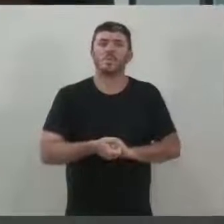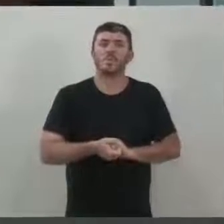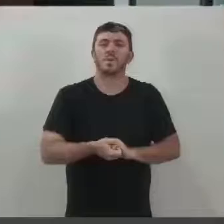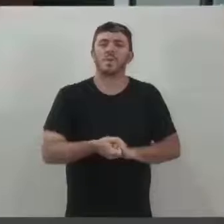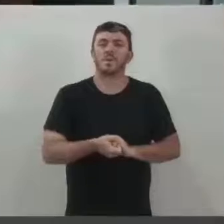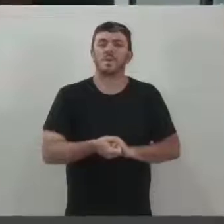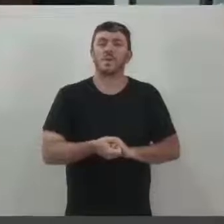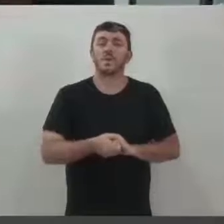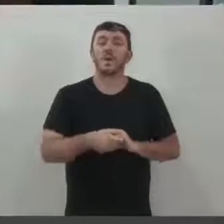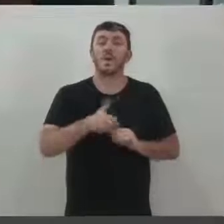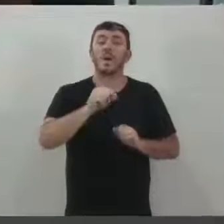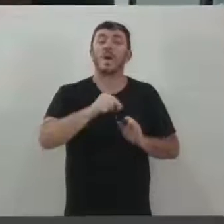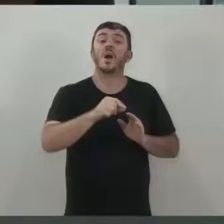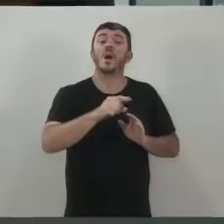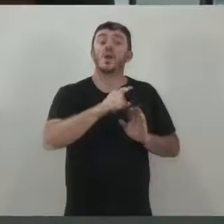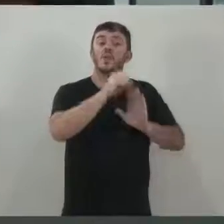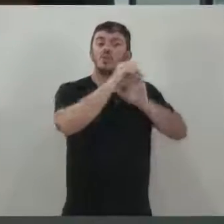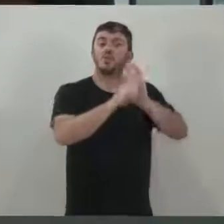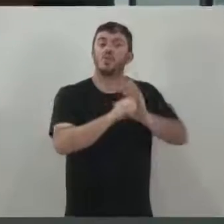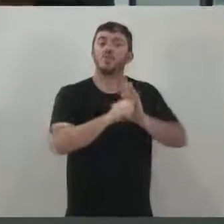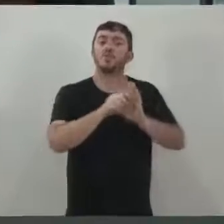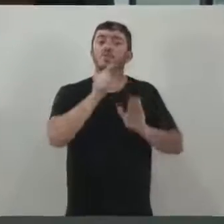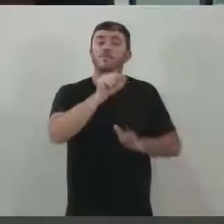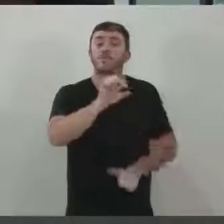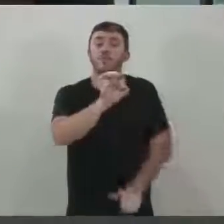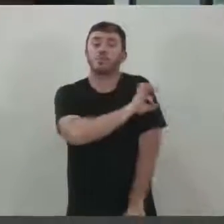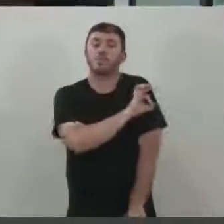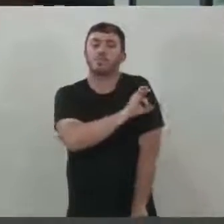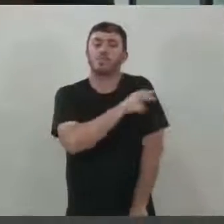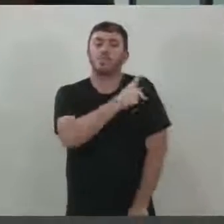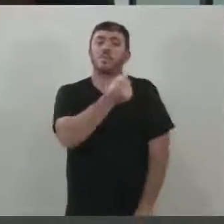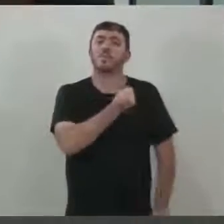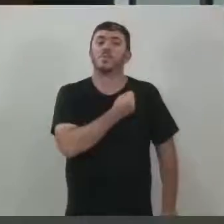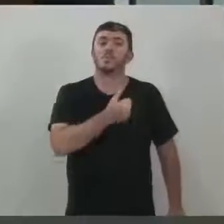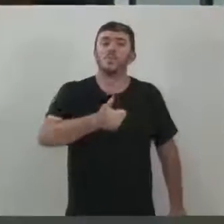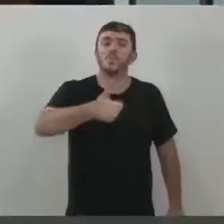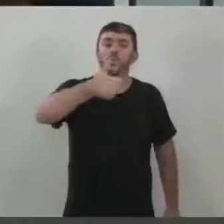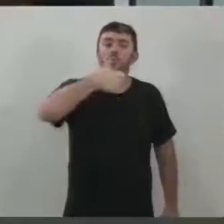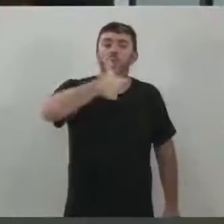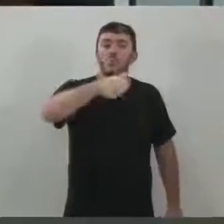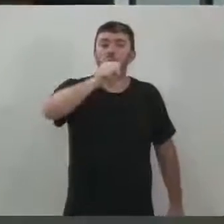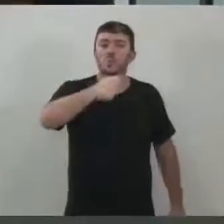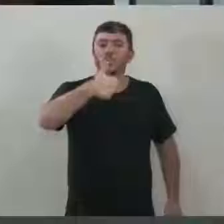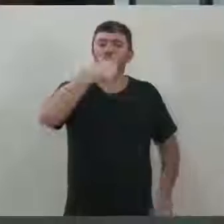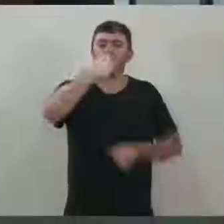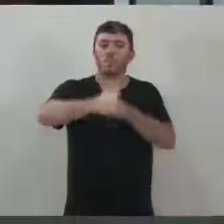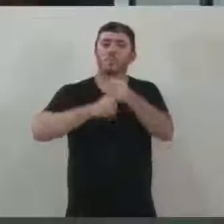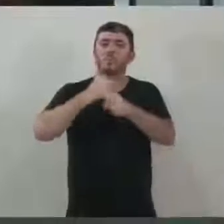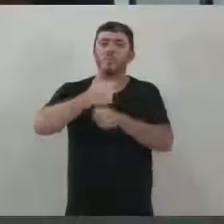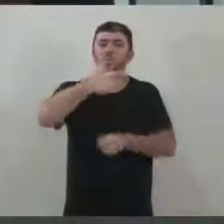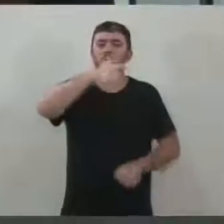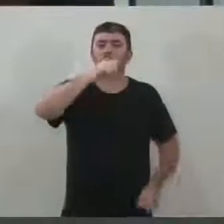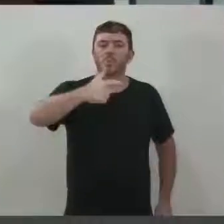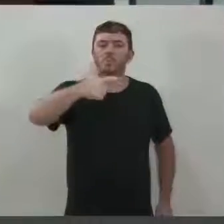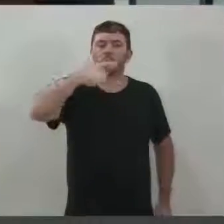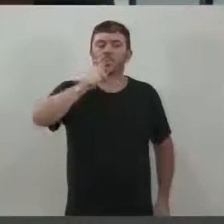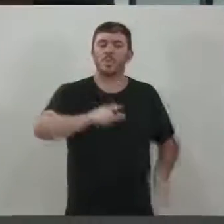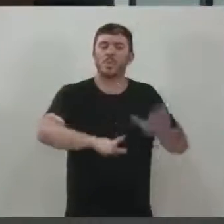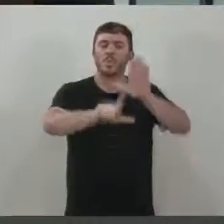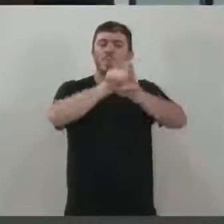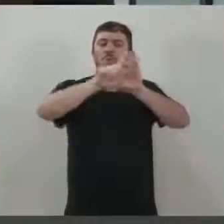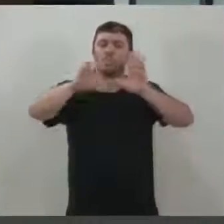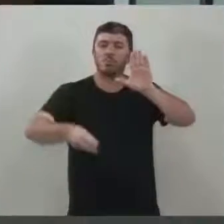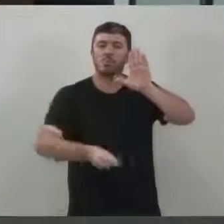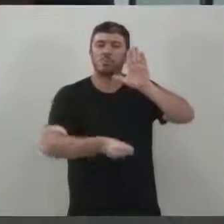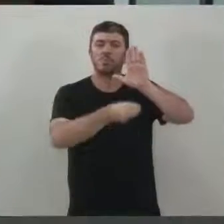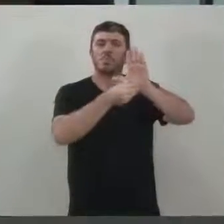Expediente apresentado pelo Prefeito Municipal. Ofício do Gabinete do Prefeito número 181/2020, encaminhando o projeto de lei complementar no